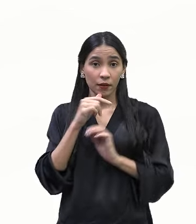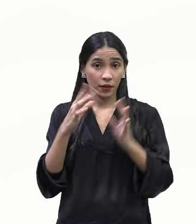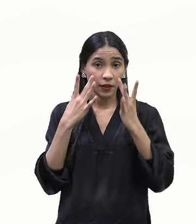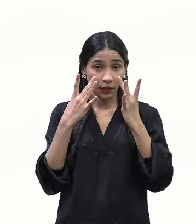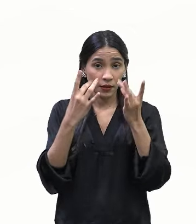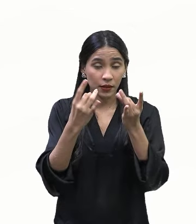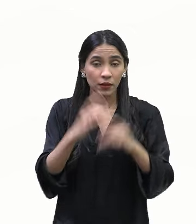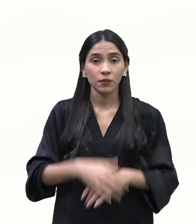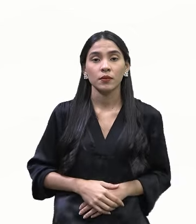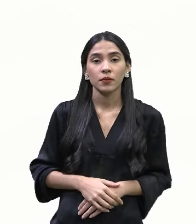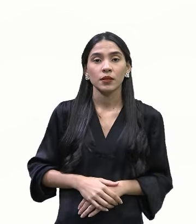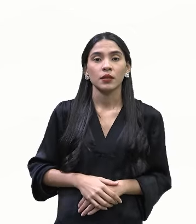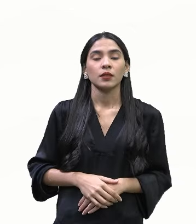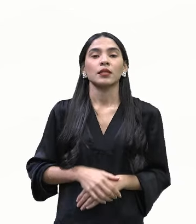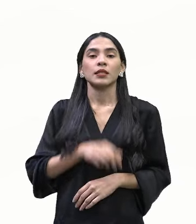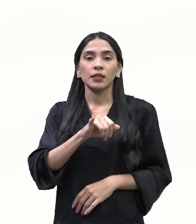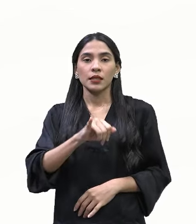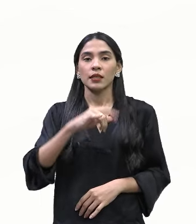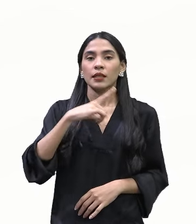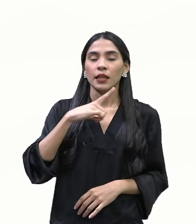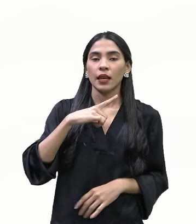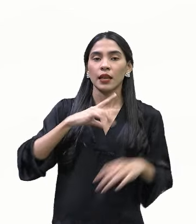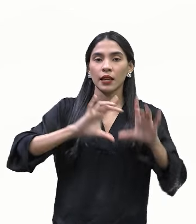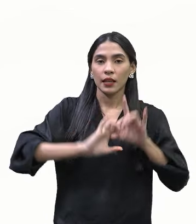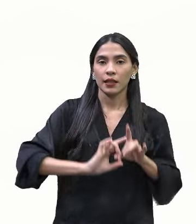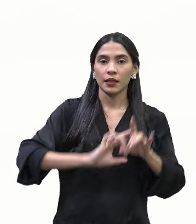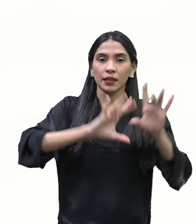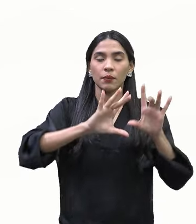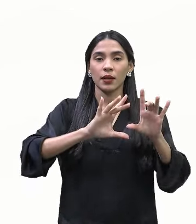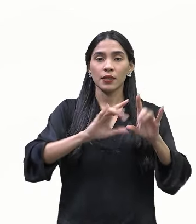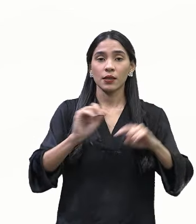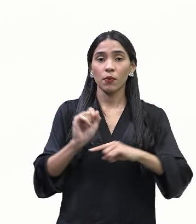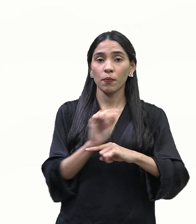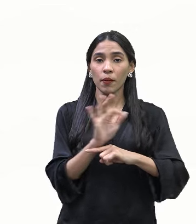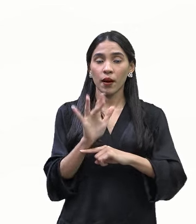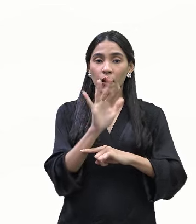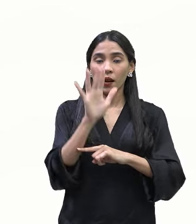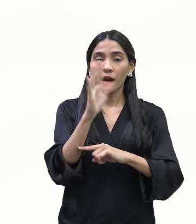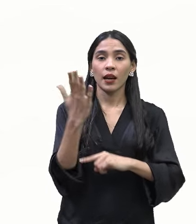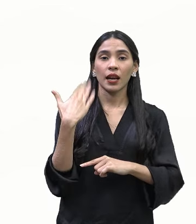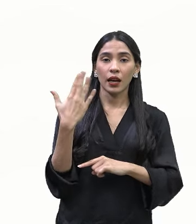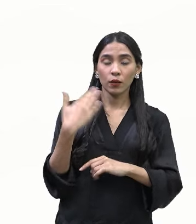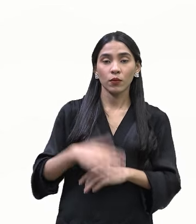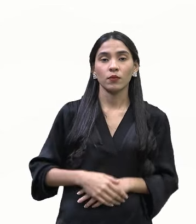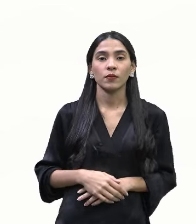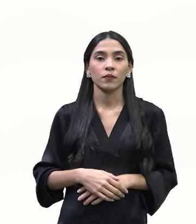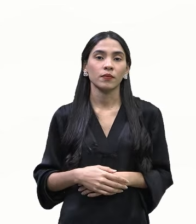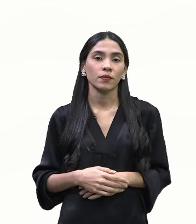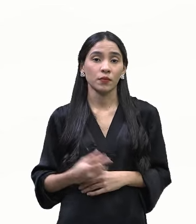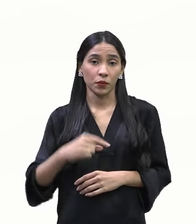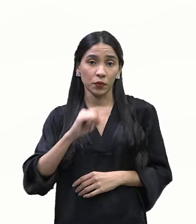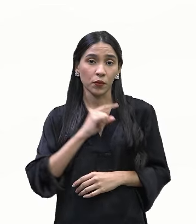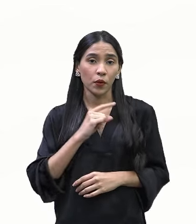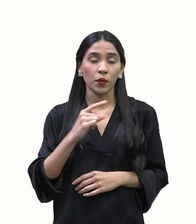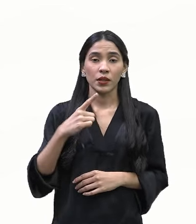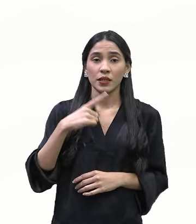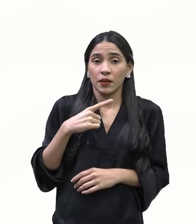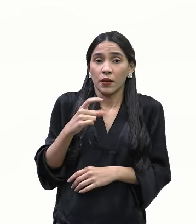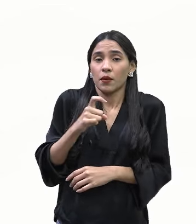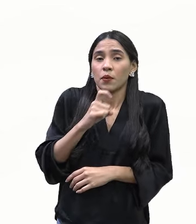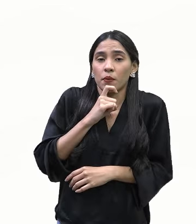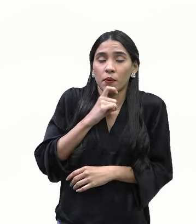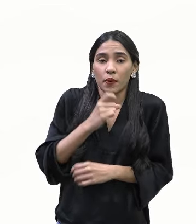que quando a gente tem a liberação de calor, nós temos a tendência de ficar com